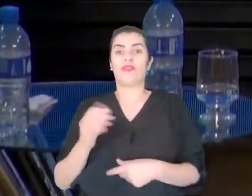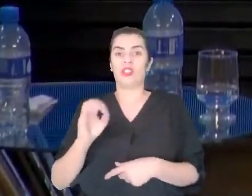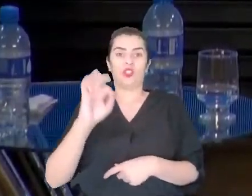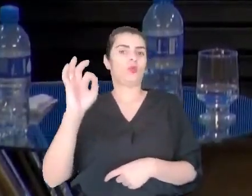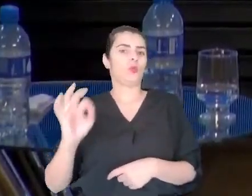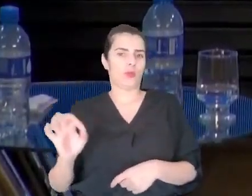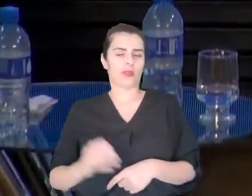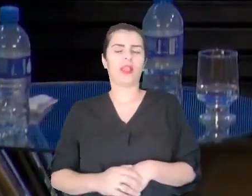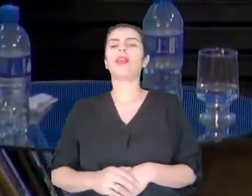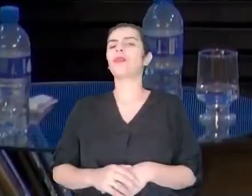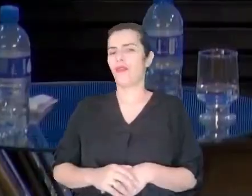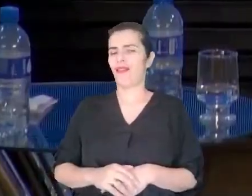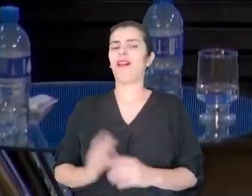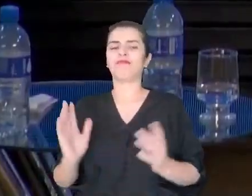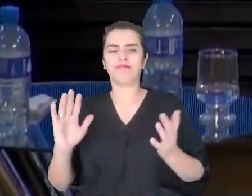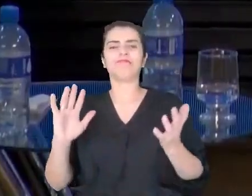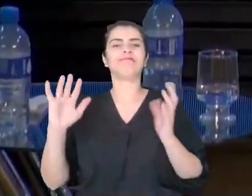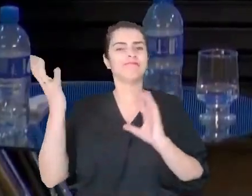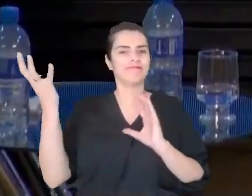uma sazonalidade